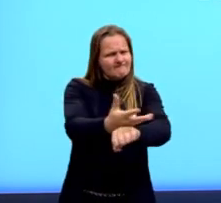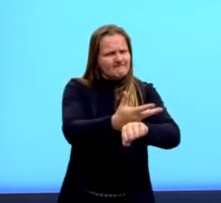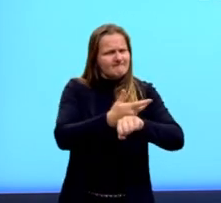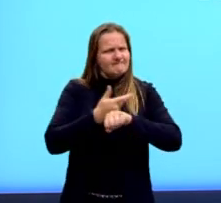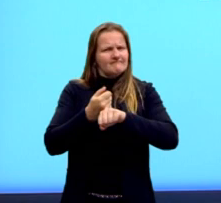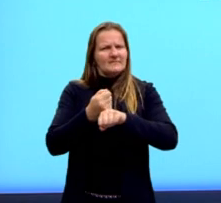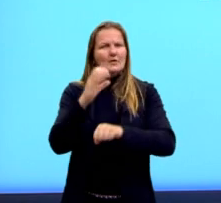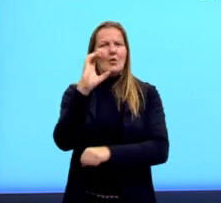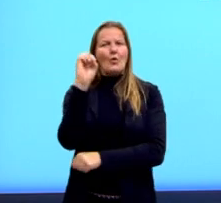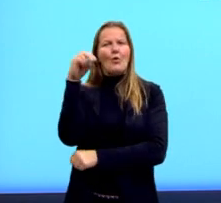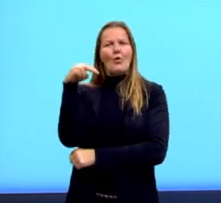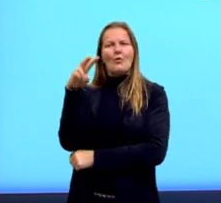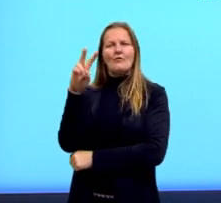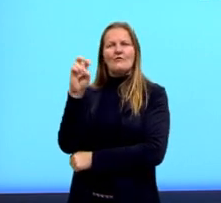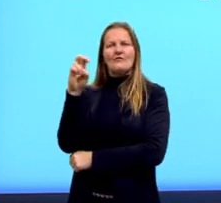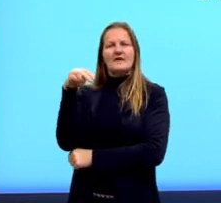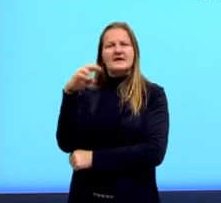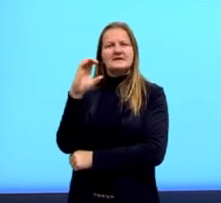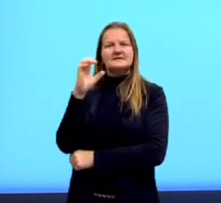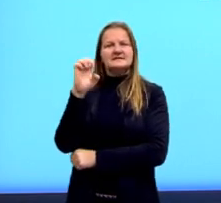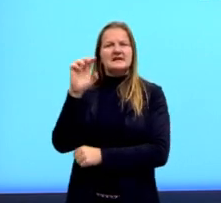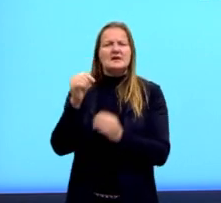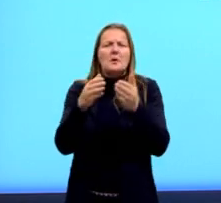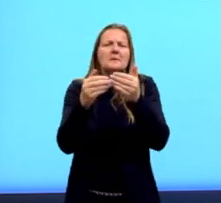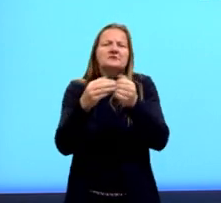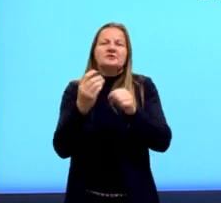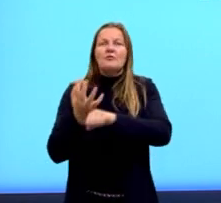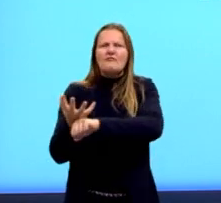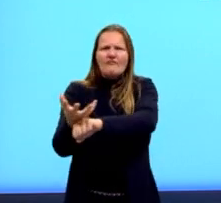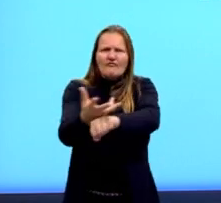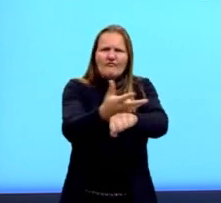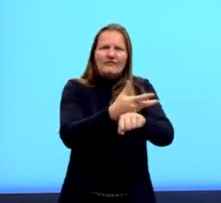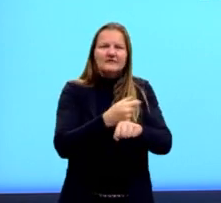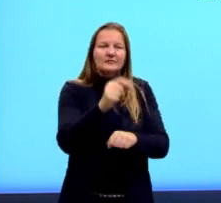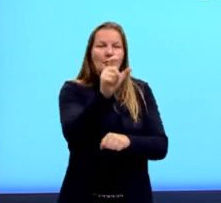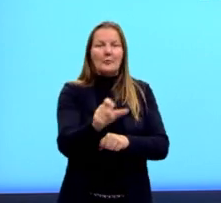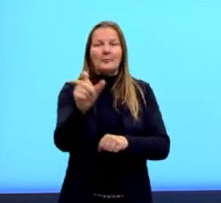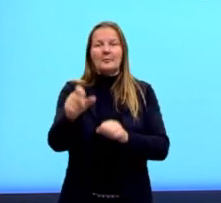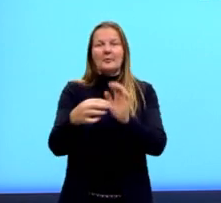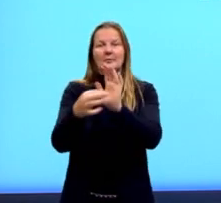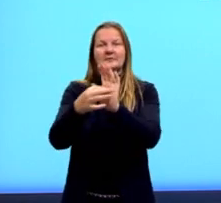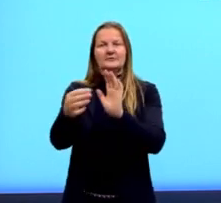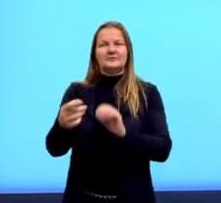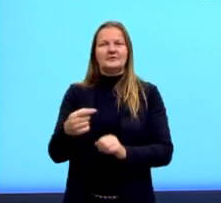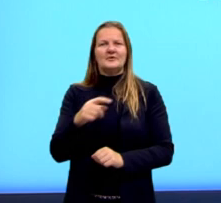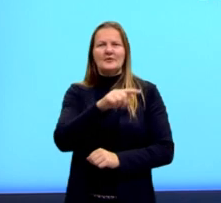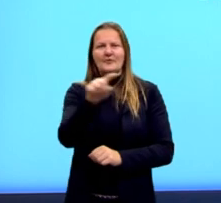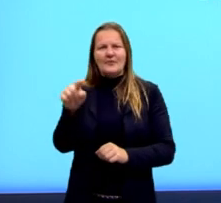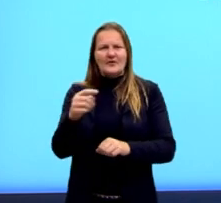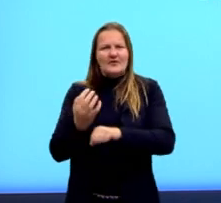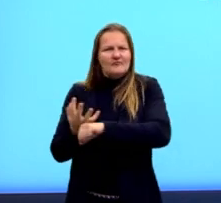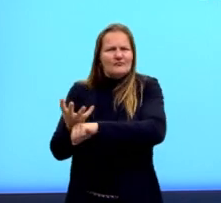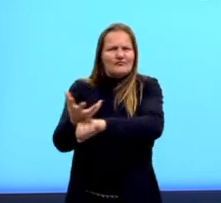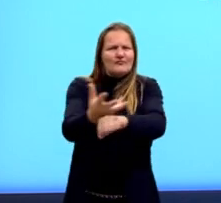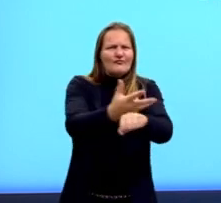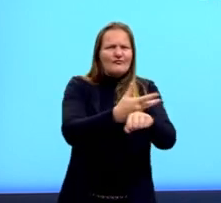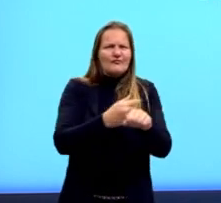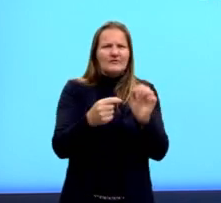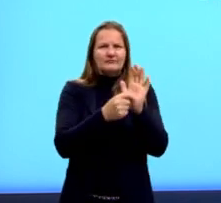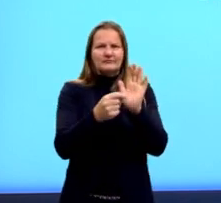outros com relação né um pedido que eu faço né Vocês são campeões em argumentação